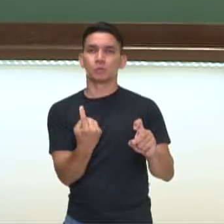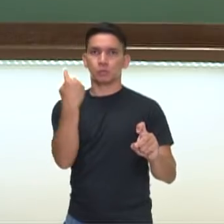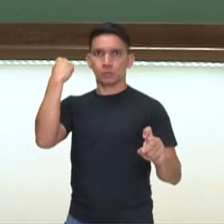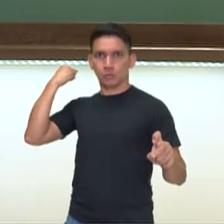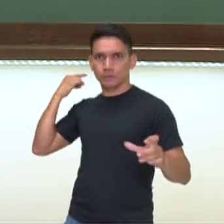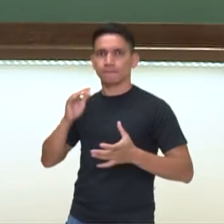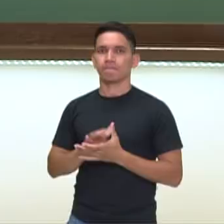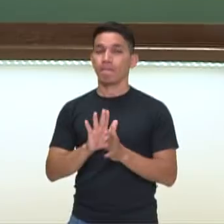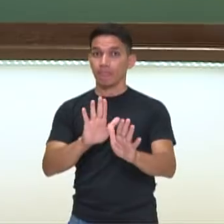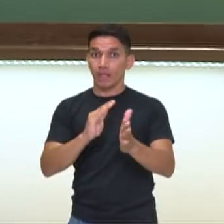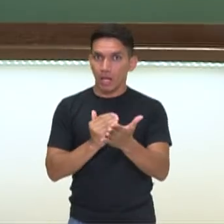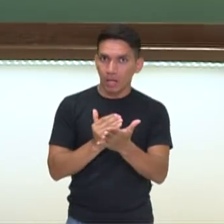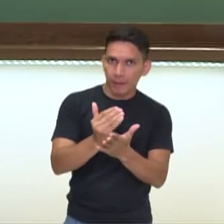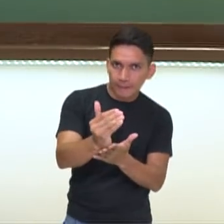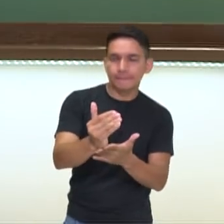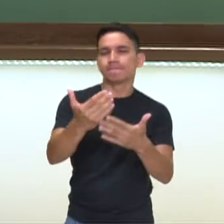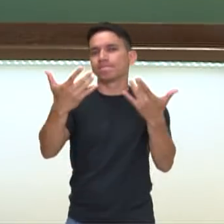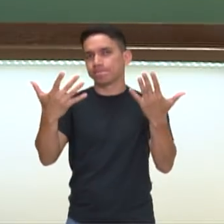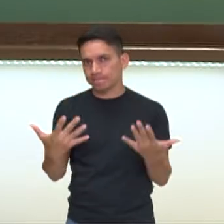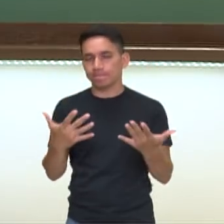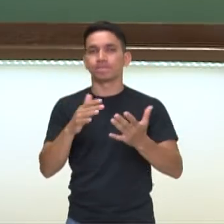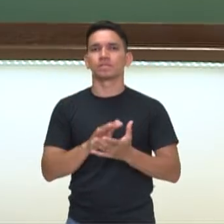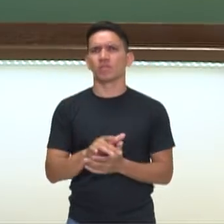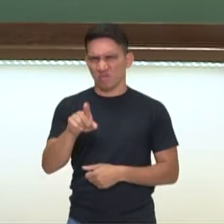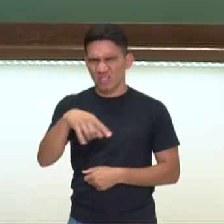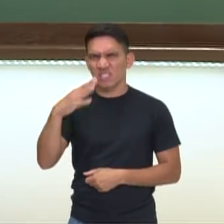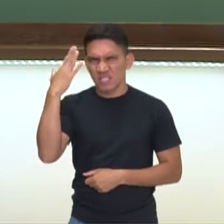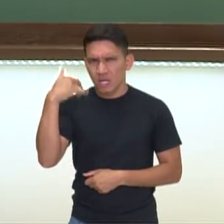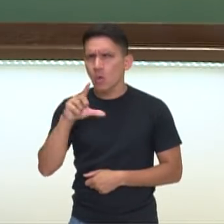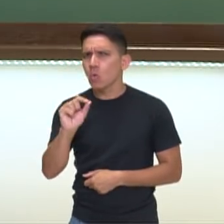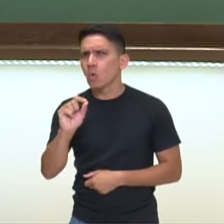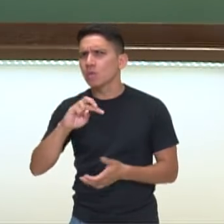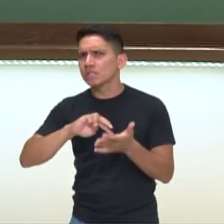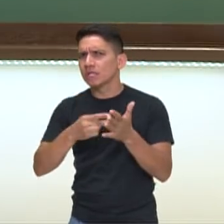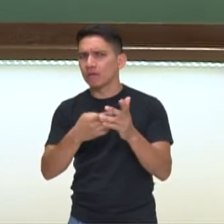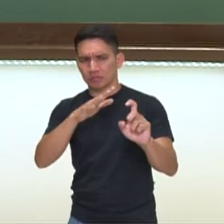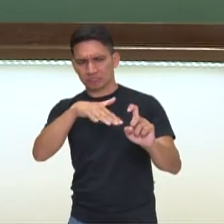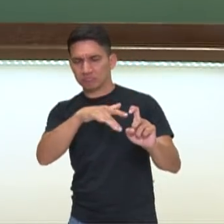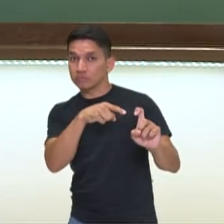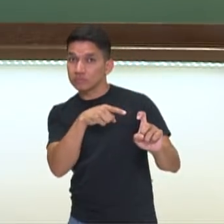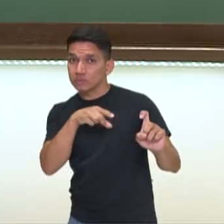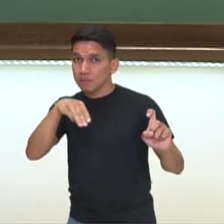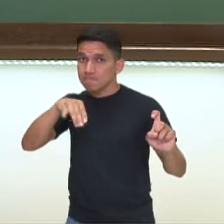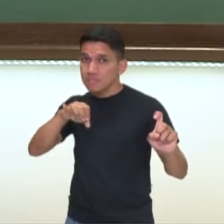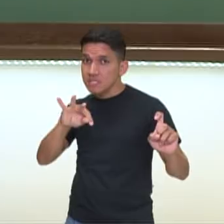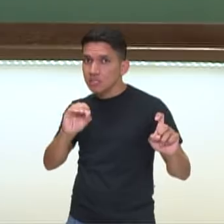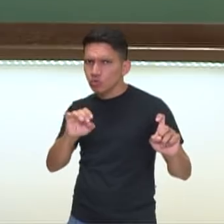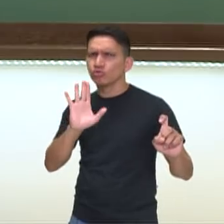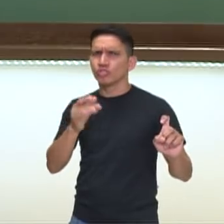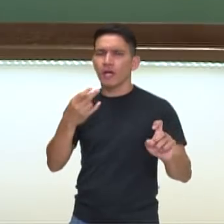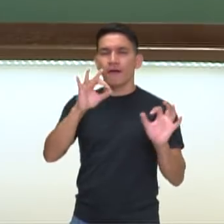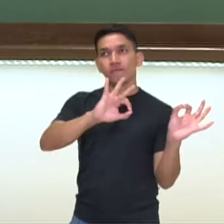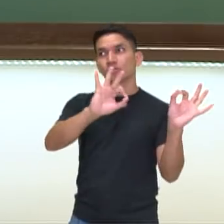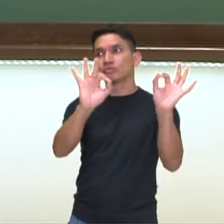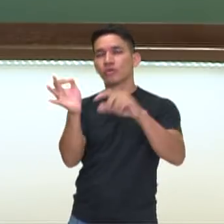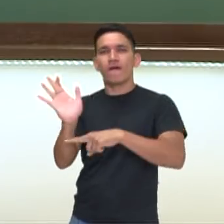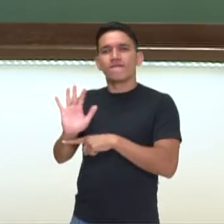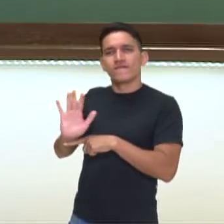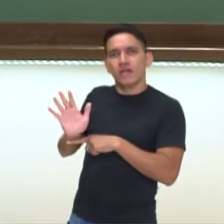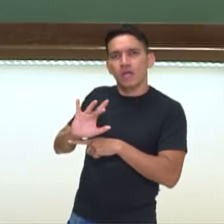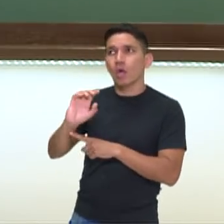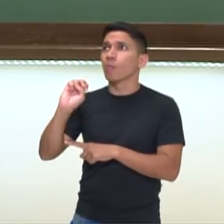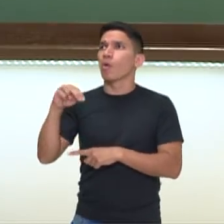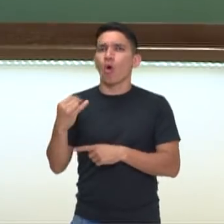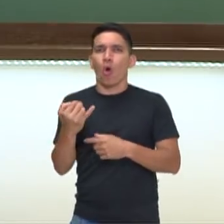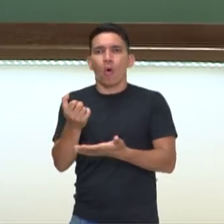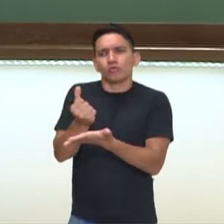para início de conversa, você sabe o que são mitos? Já assistiu algum filme, algum jogo de videogame